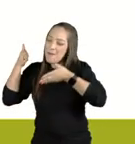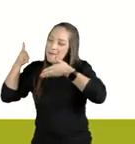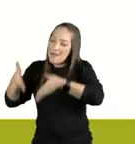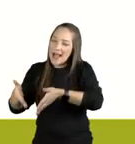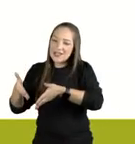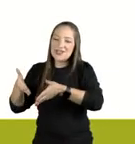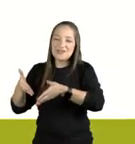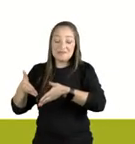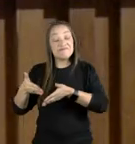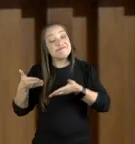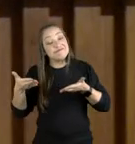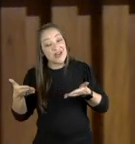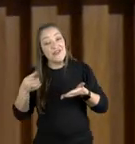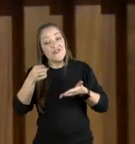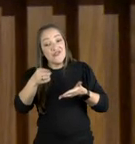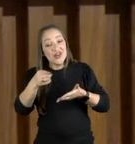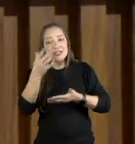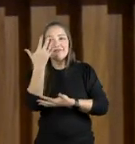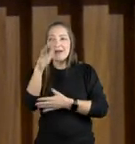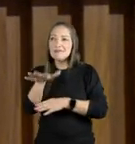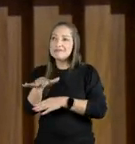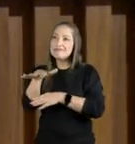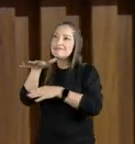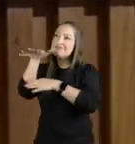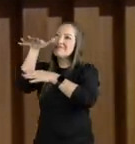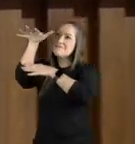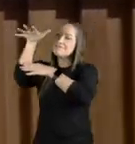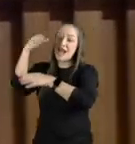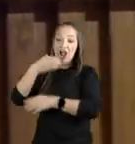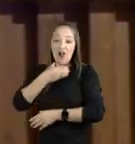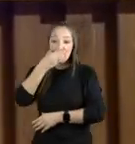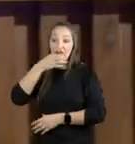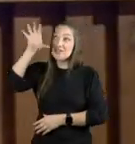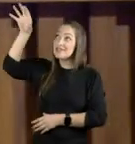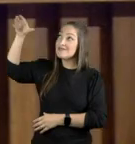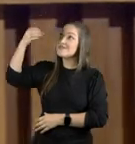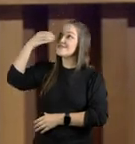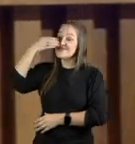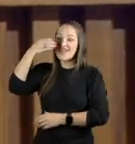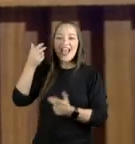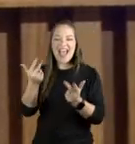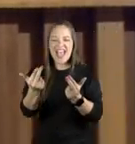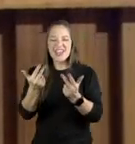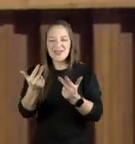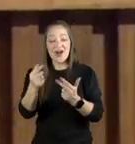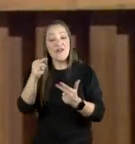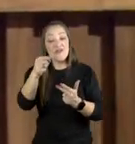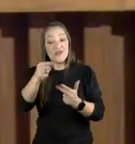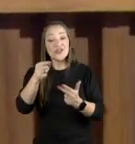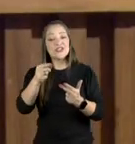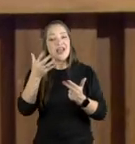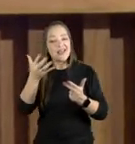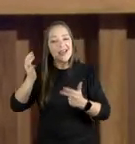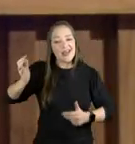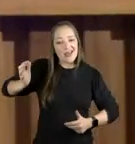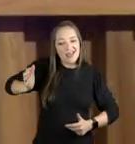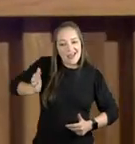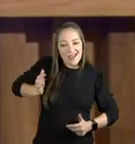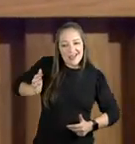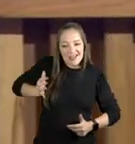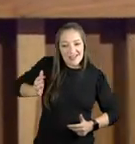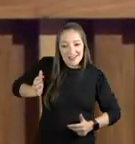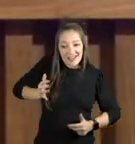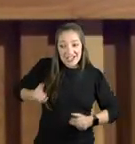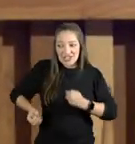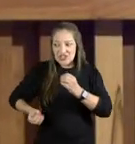vai tempo. Então, o cara que pensa que a riqueza dele vai surgir do nada, de forma espontânea e tudo